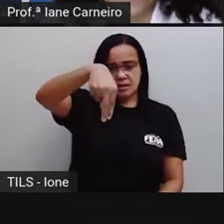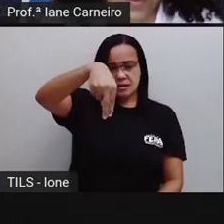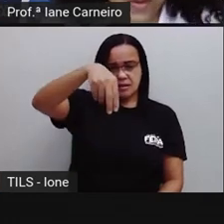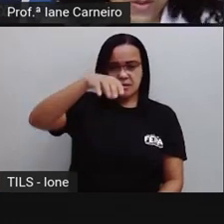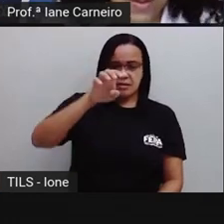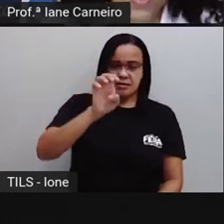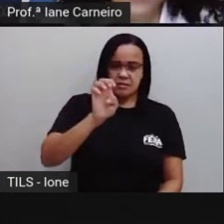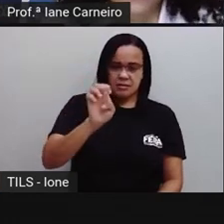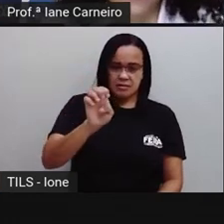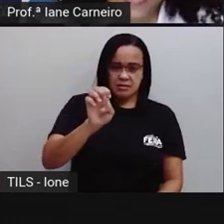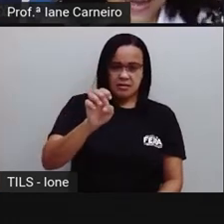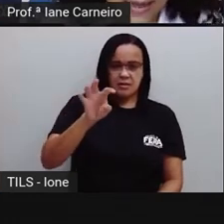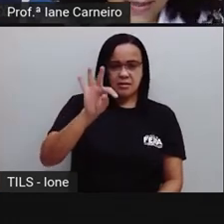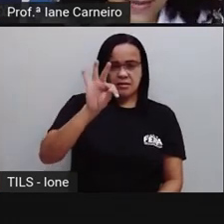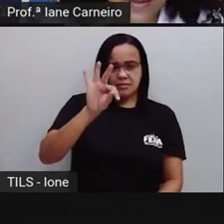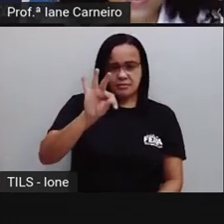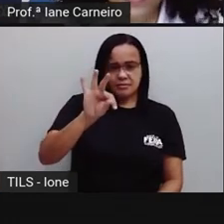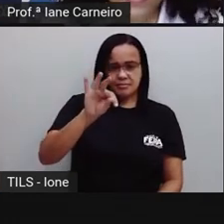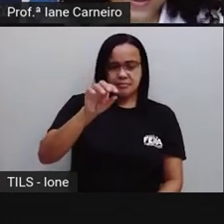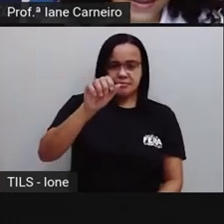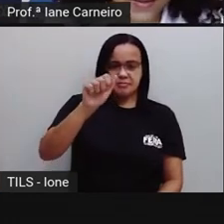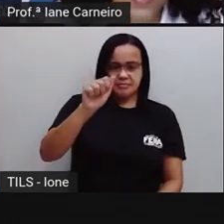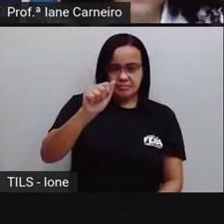Oi ó caneta